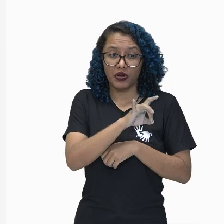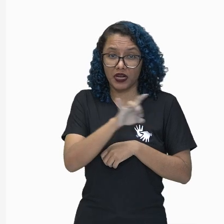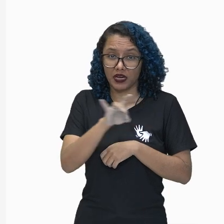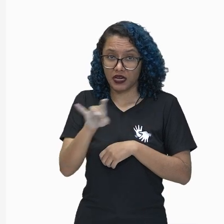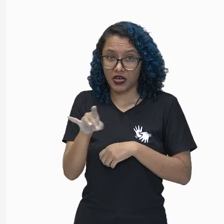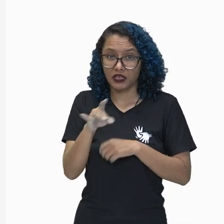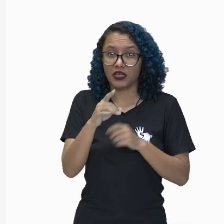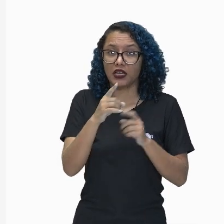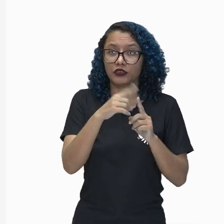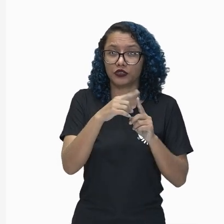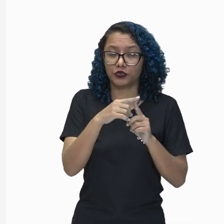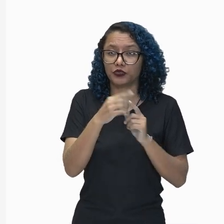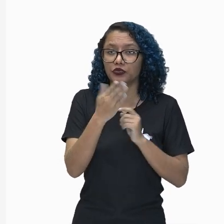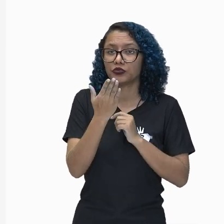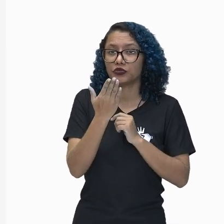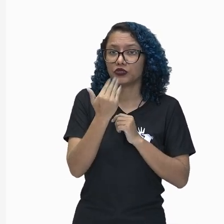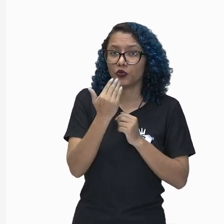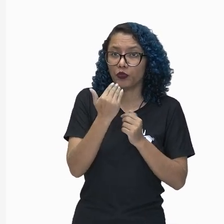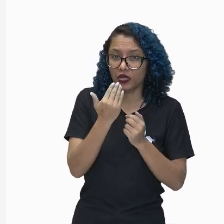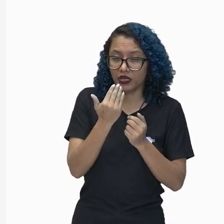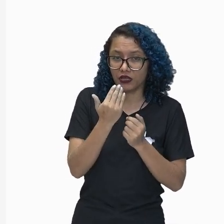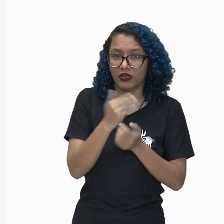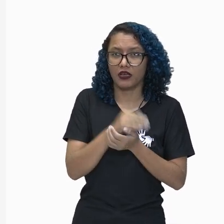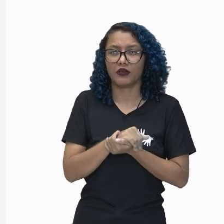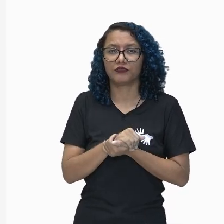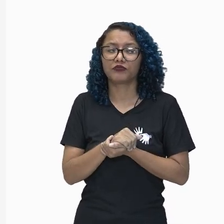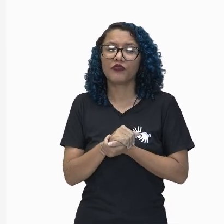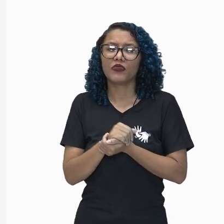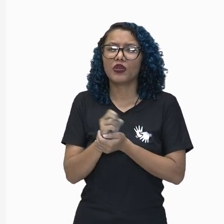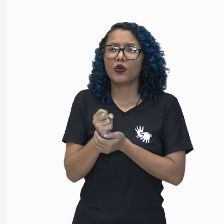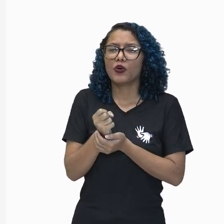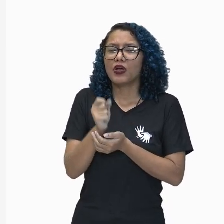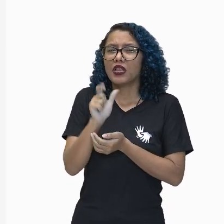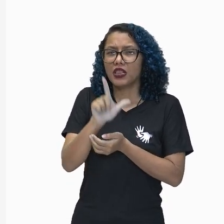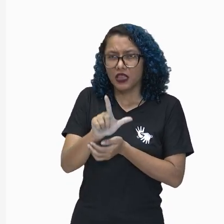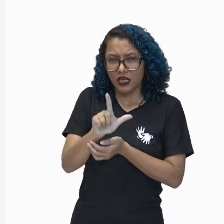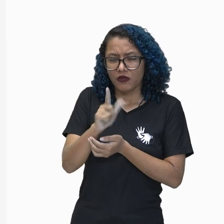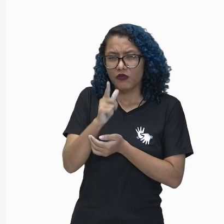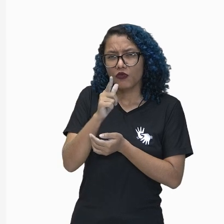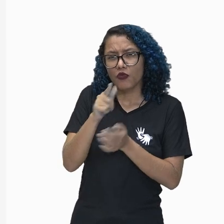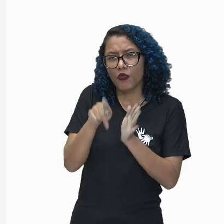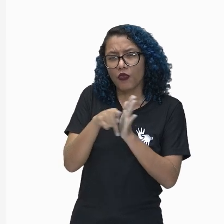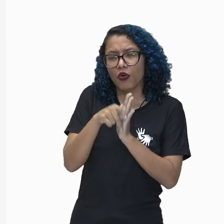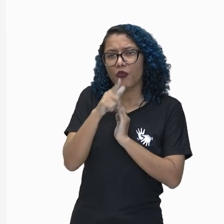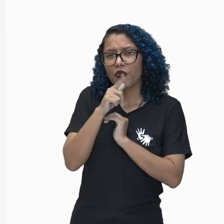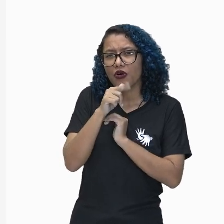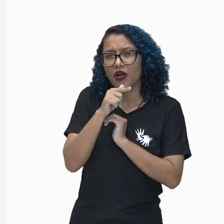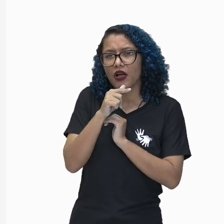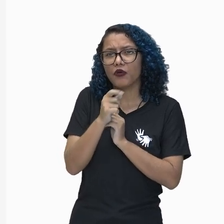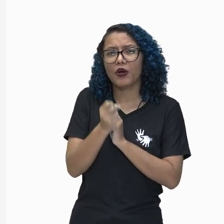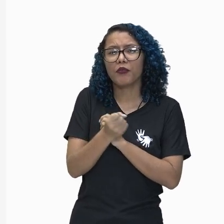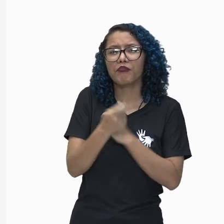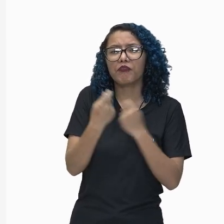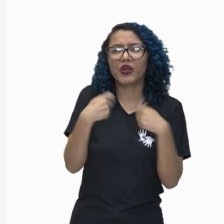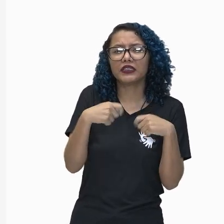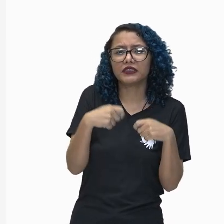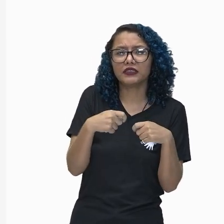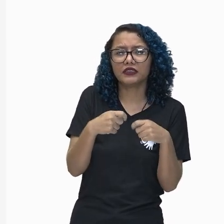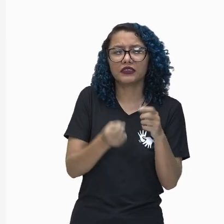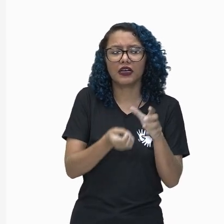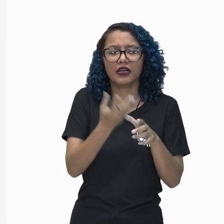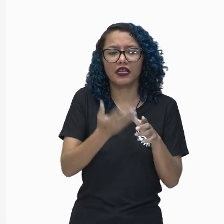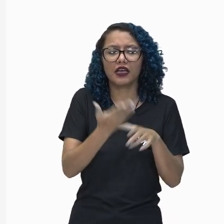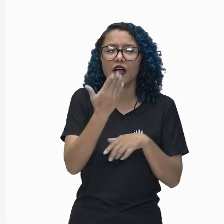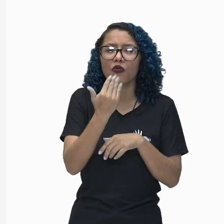produzida, quantos litros de água é necessário para produzir um alimento. Então, primeiramente, começa